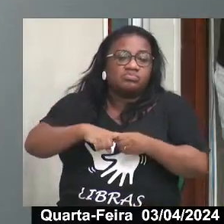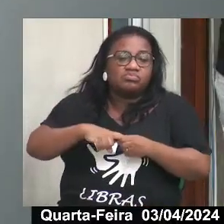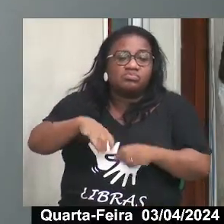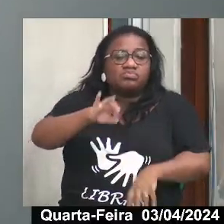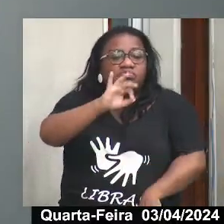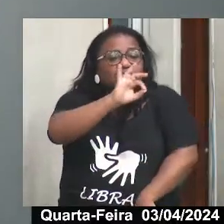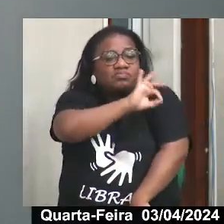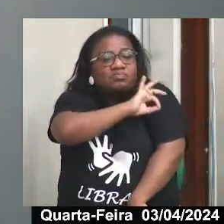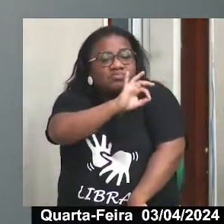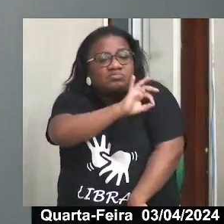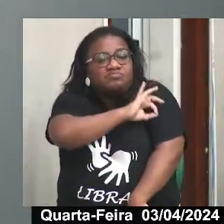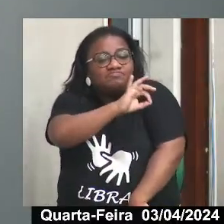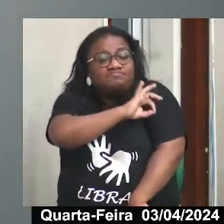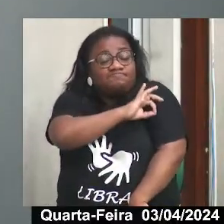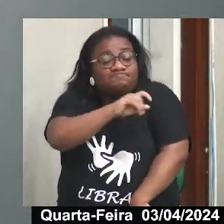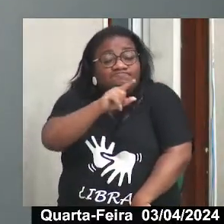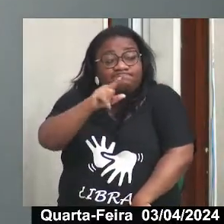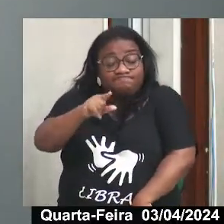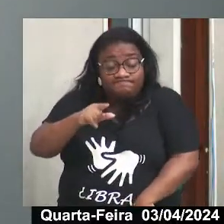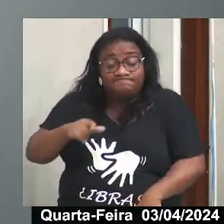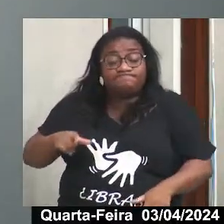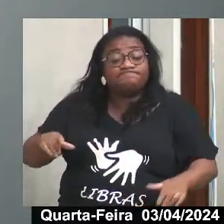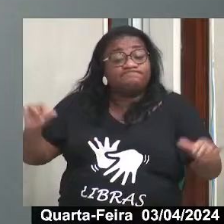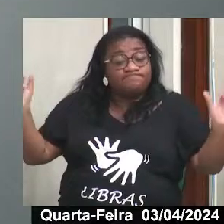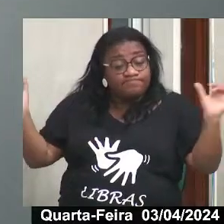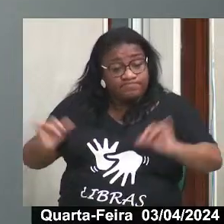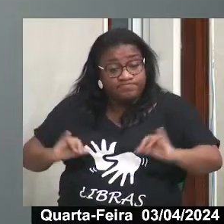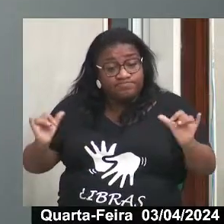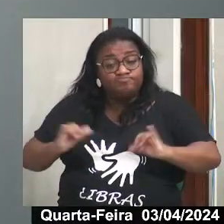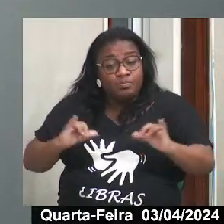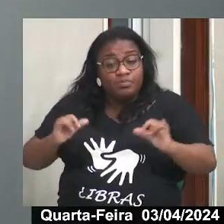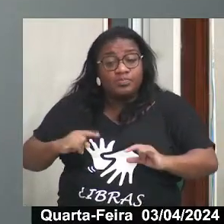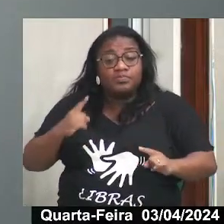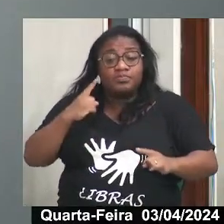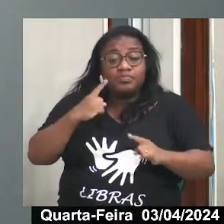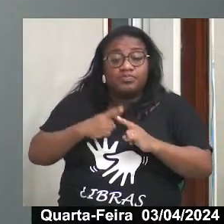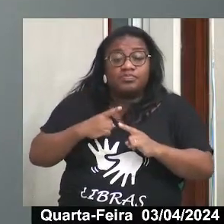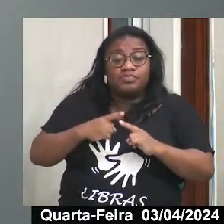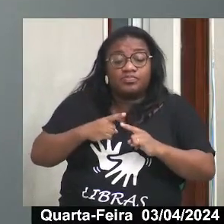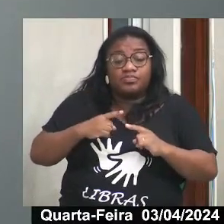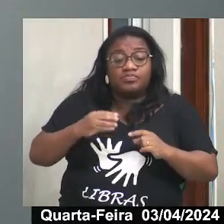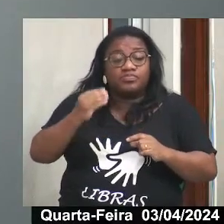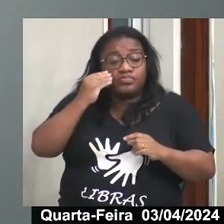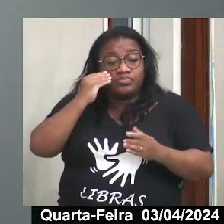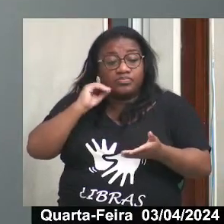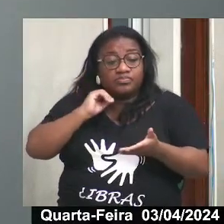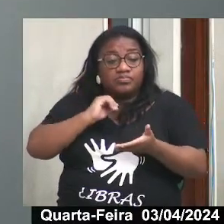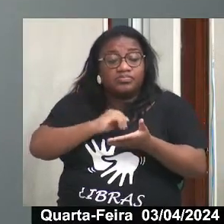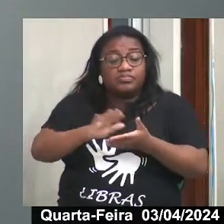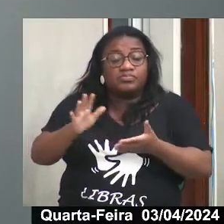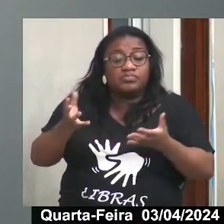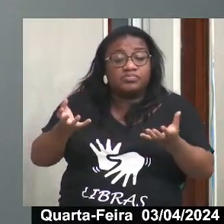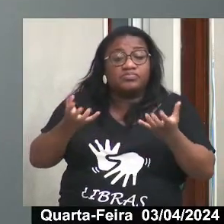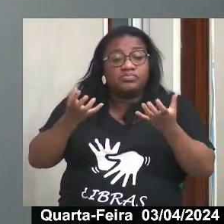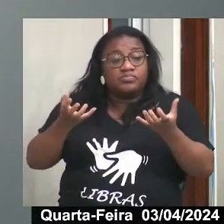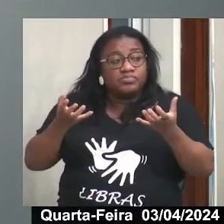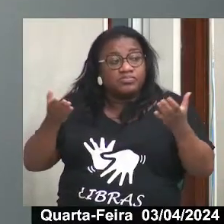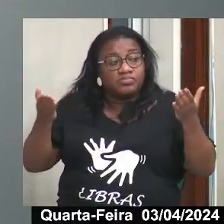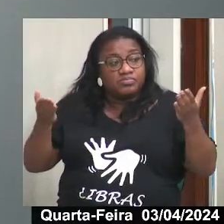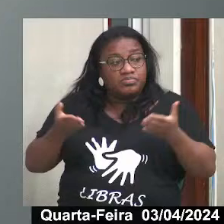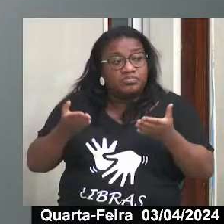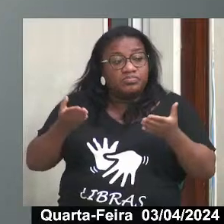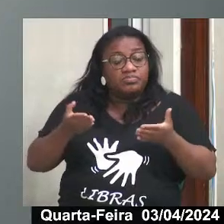infelizmente, o prefeito terá consequências políticas muito graves por conta dessa covardia. E eu quero